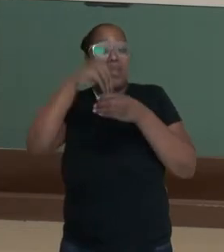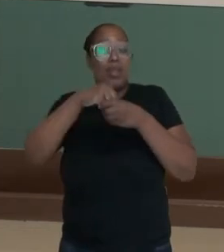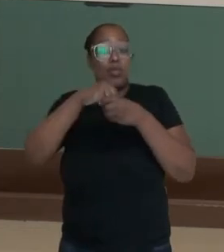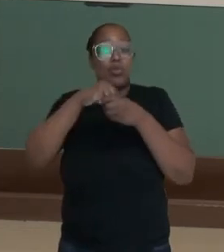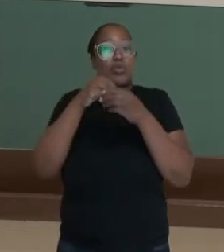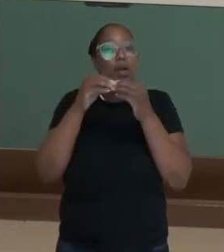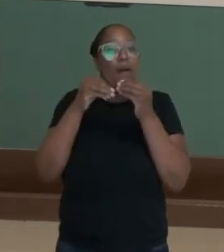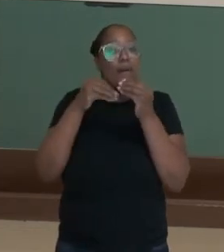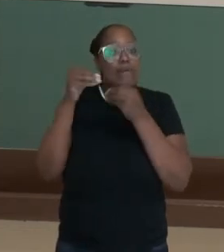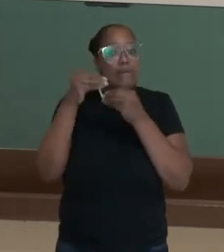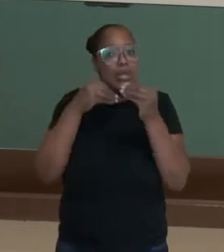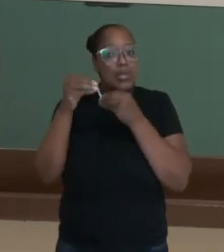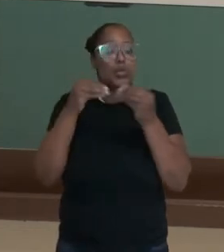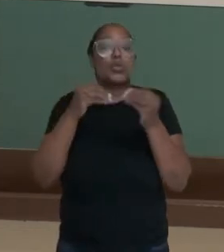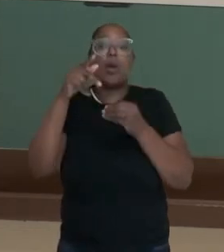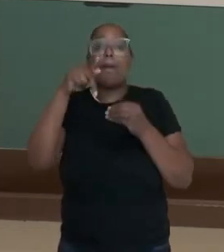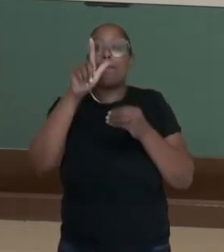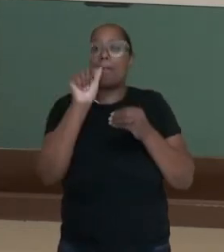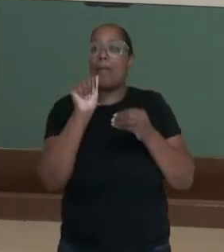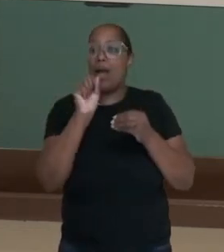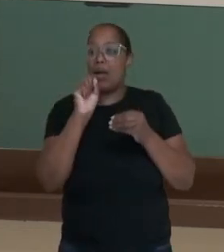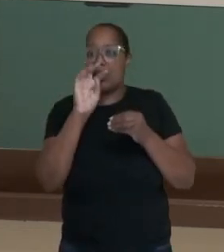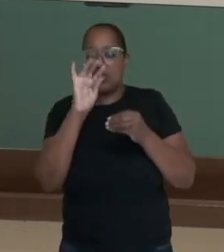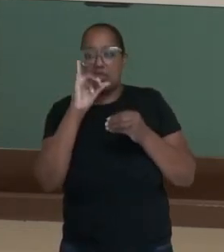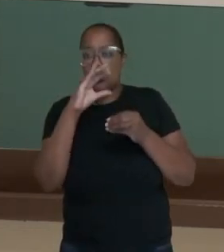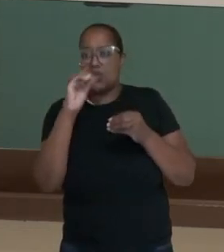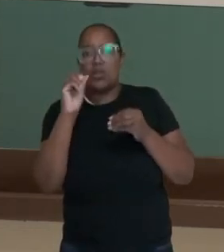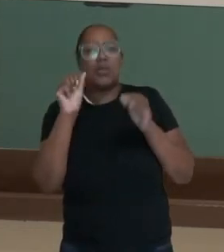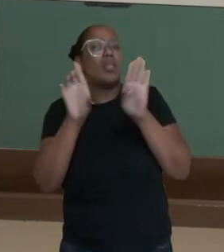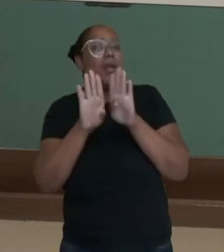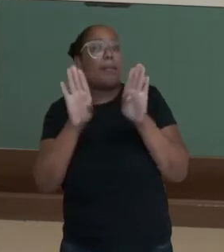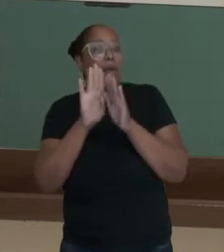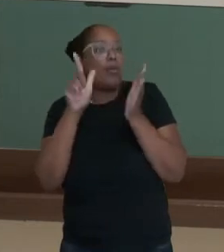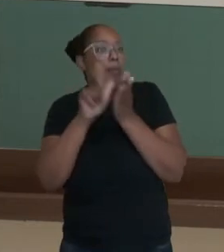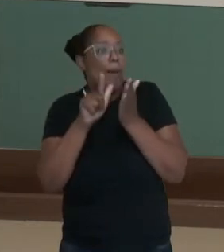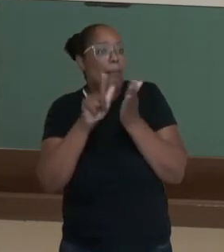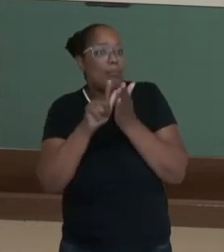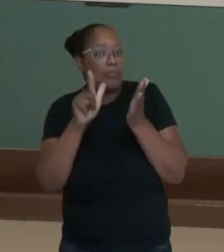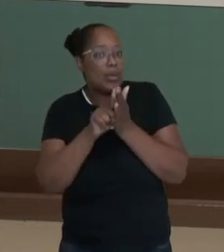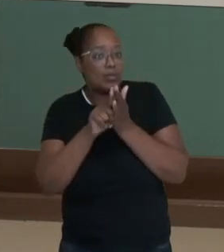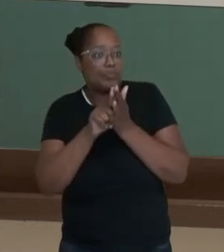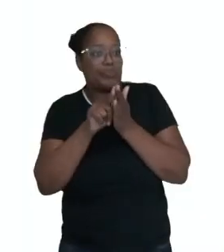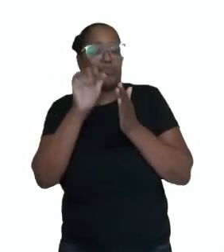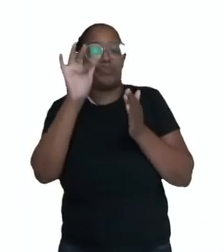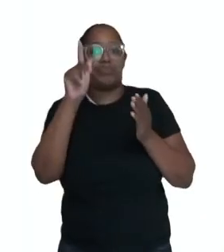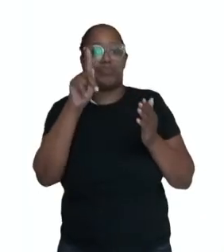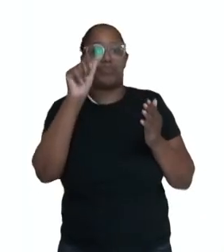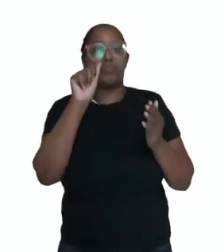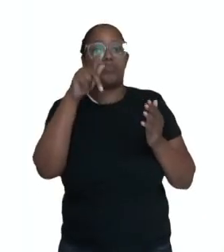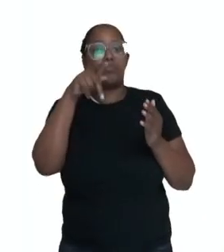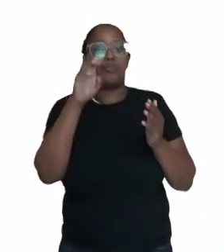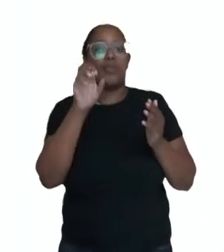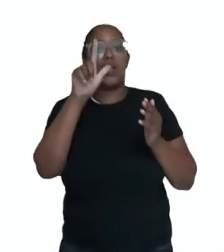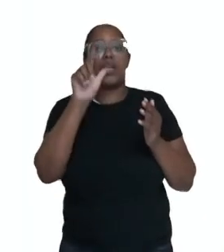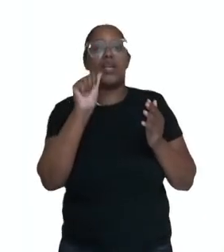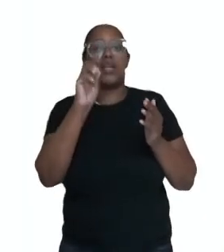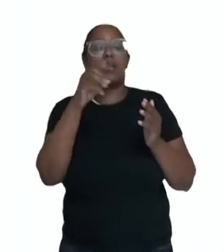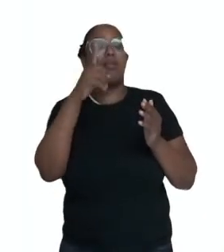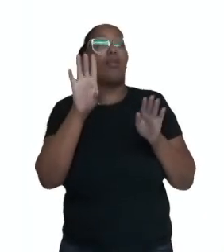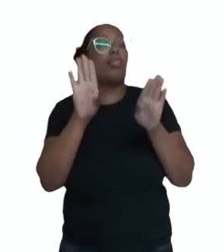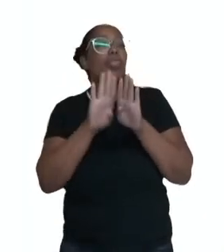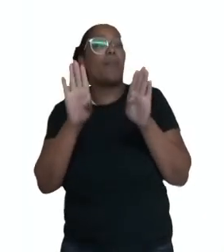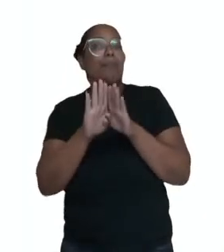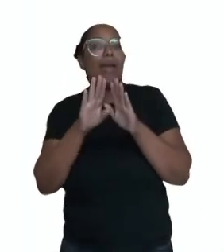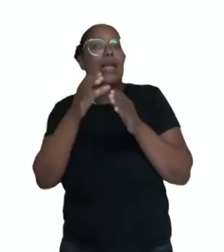também, ou também nos invólucros de papelão. E aqui nós temos também, que até a gente chama